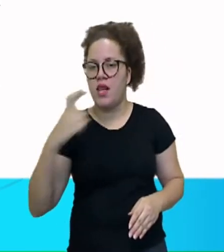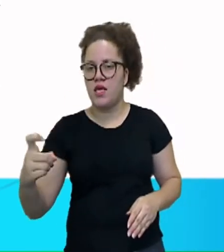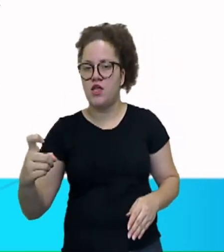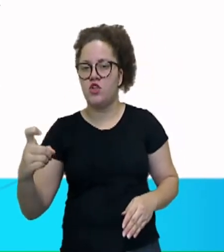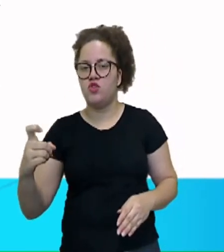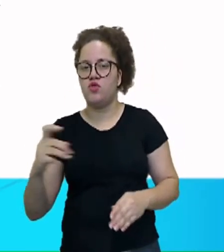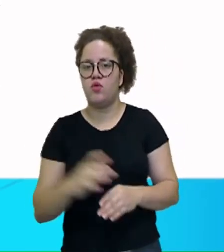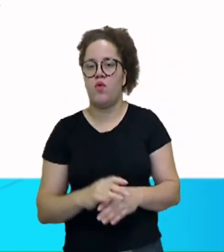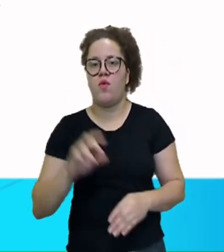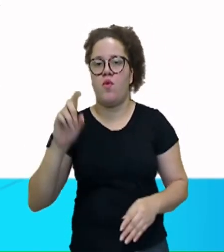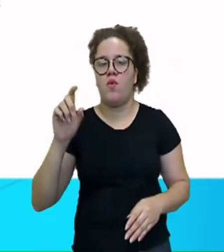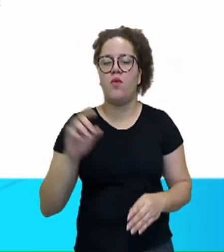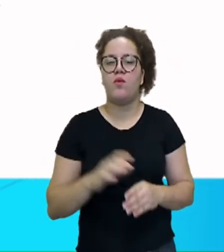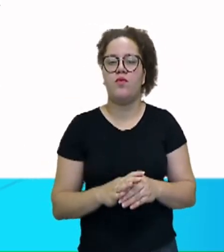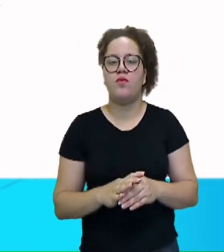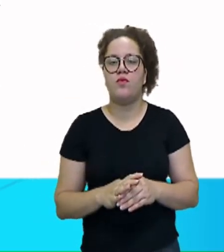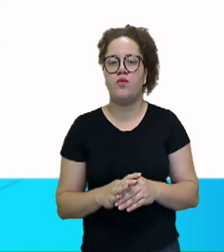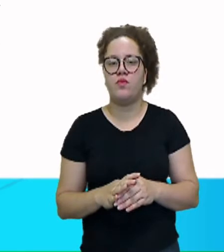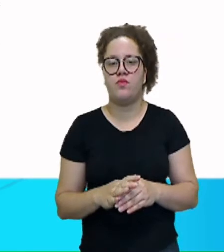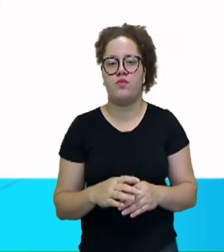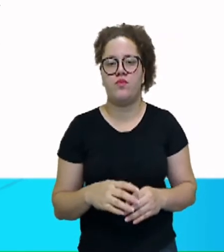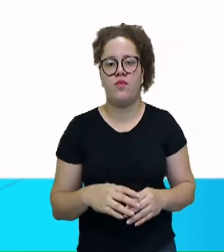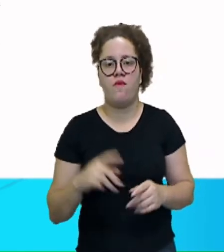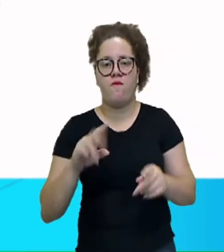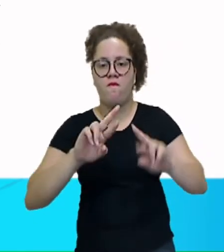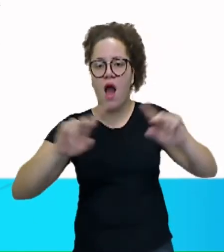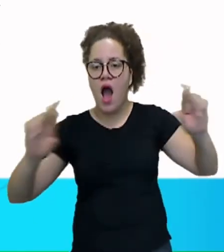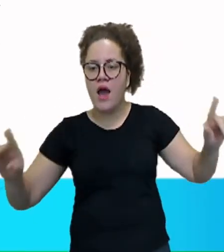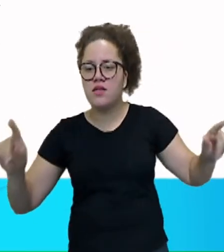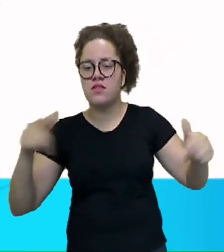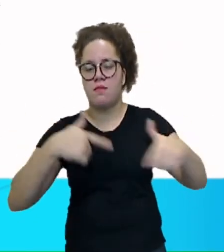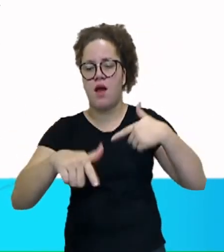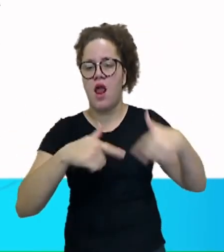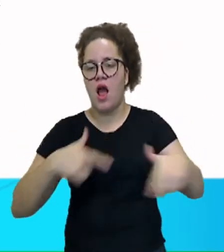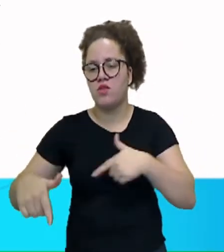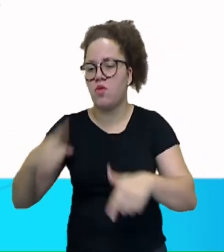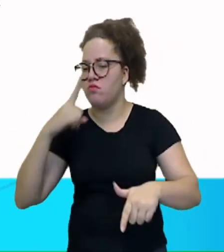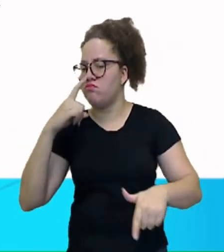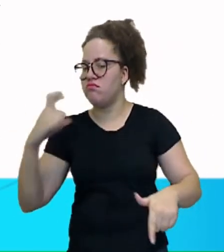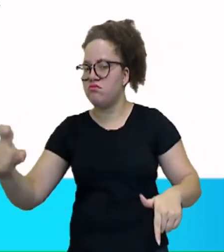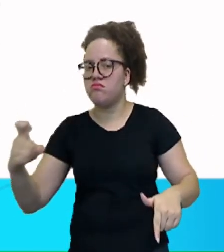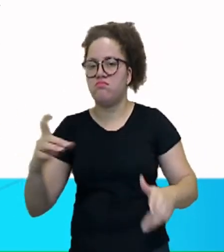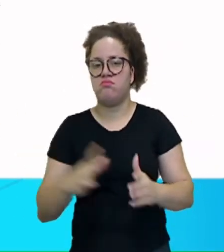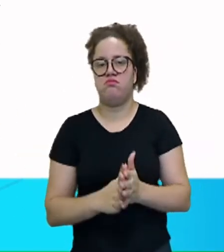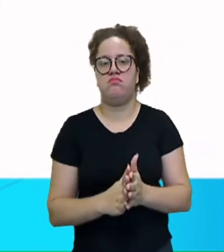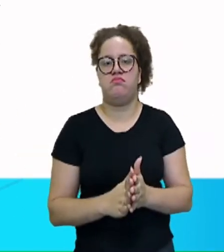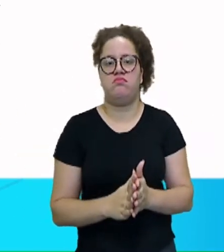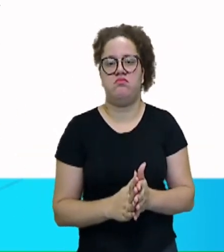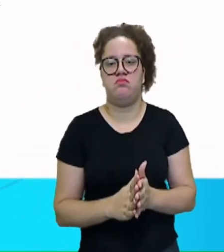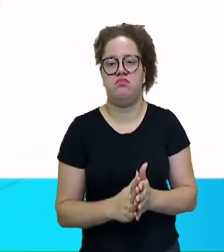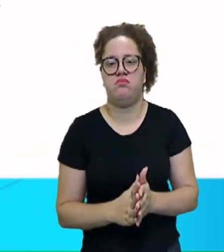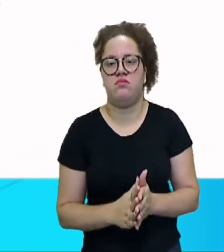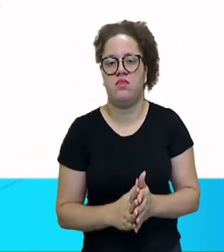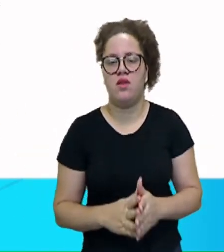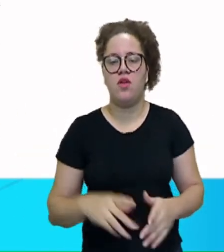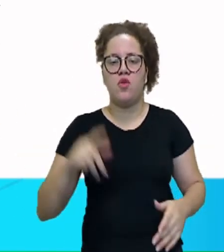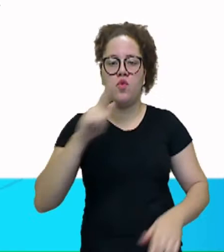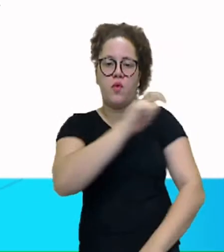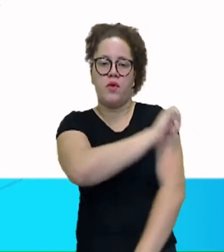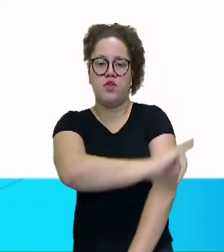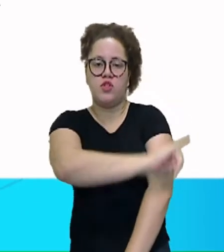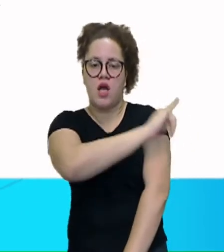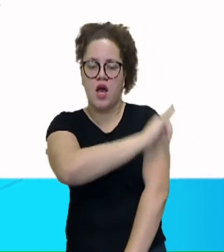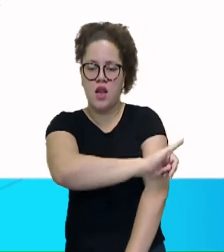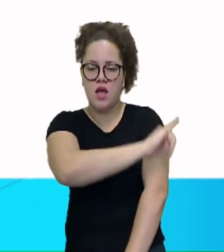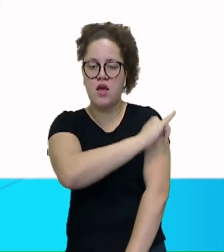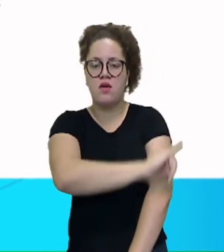de lixo de Duque de Caxias, cidade localizada na área metropolitana do Rio de Janeiro. A filmagem recebeu um prêmio